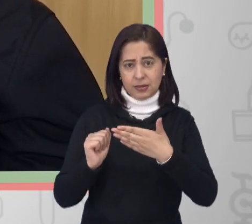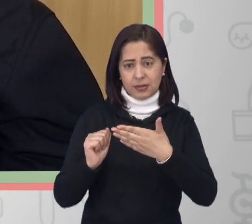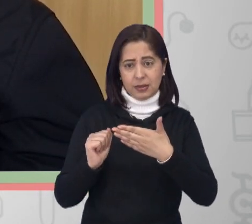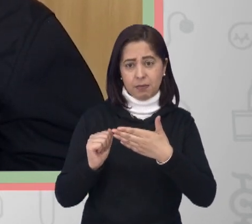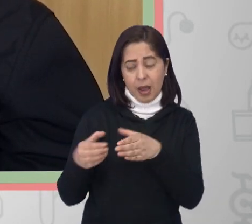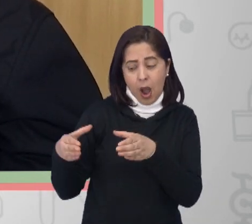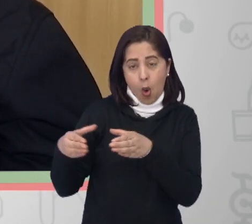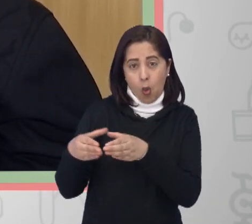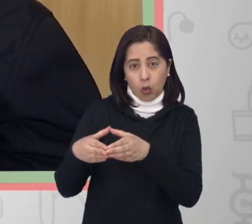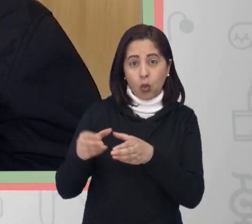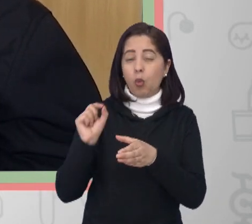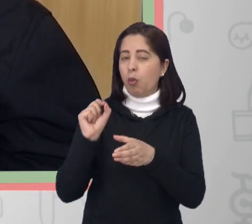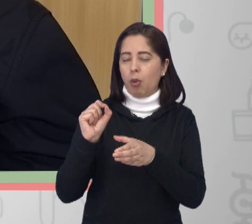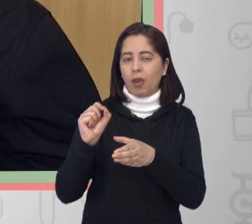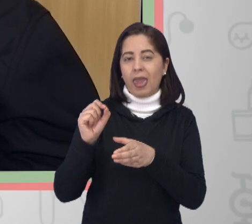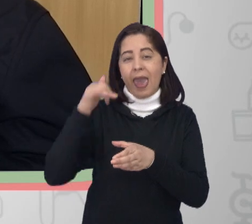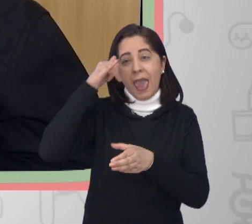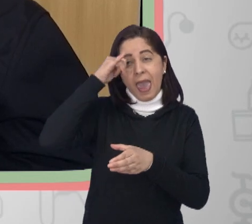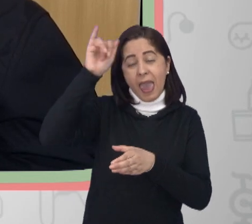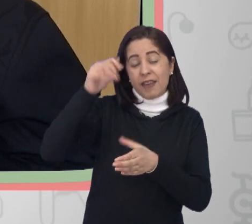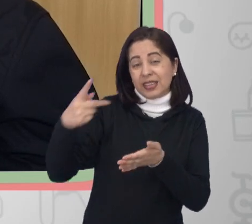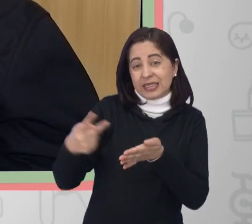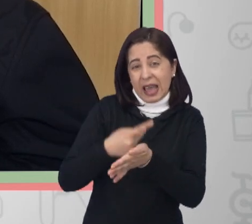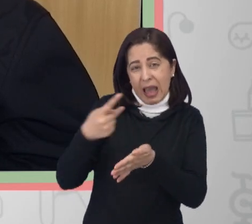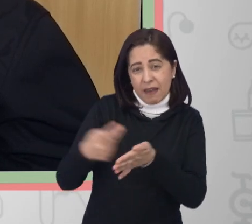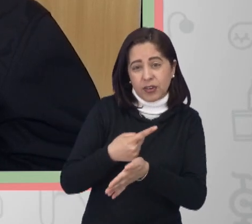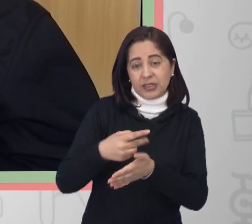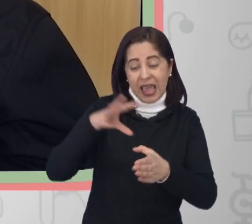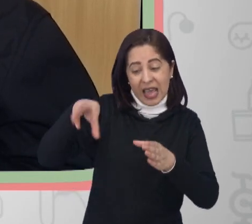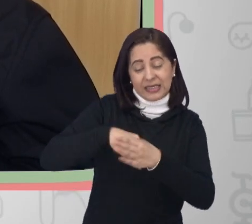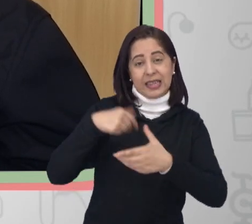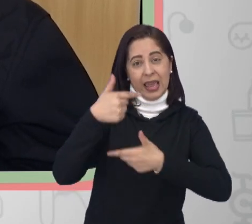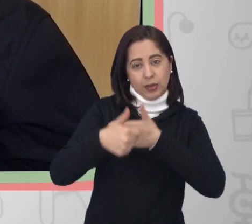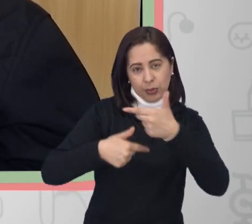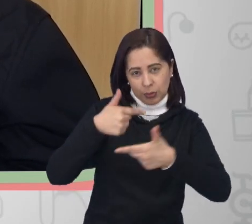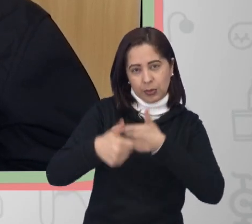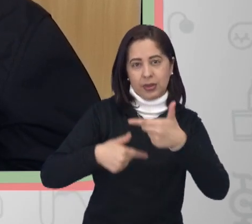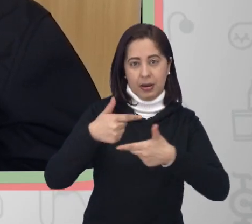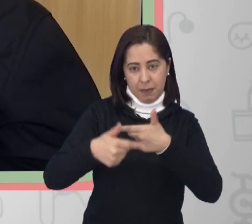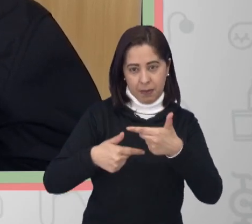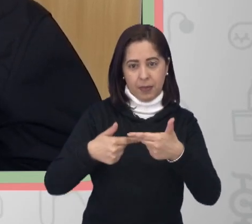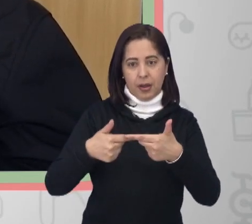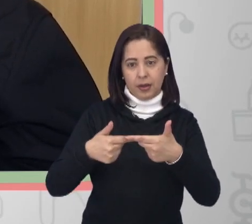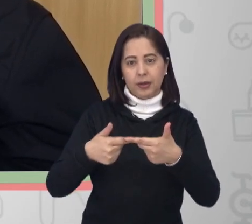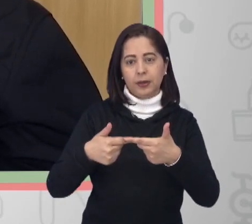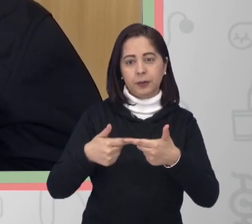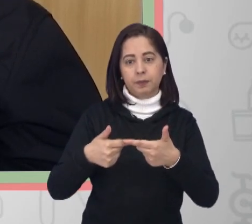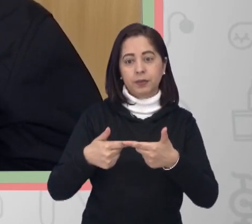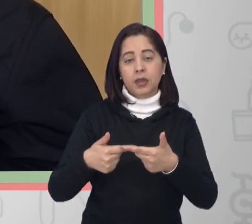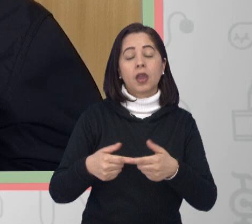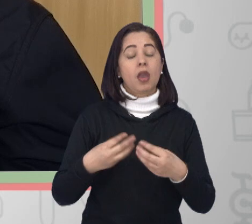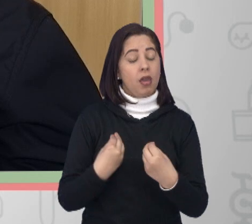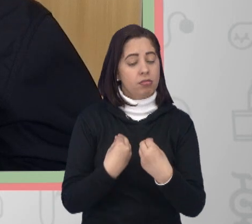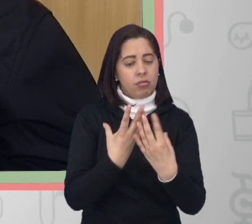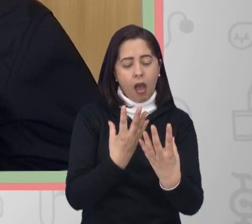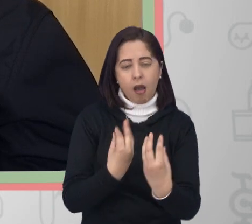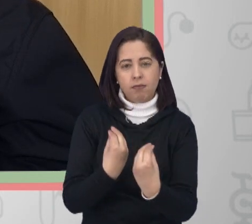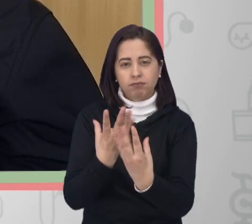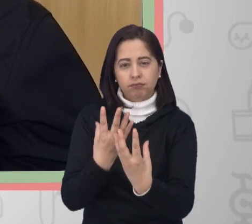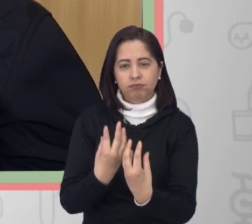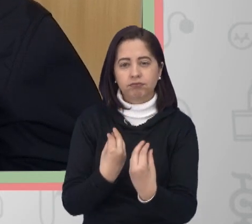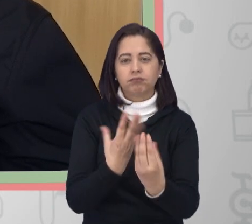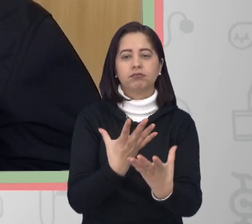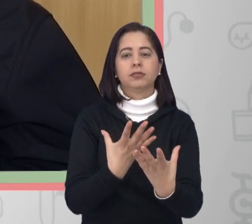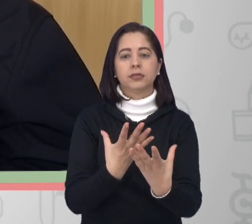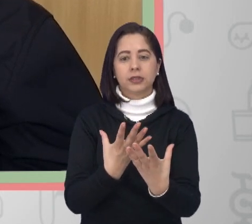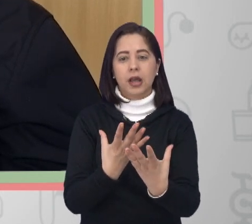à prevenção de acidentes do trabalho e doenças ocupacionais, de maneira a garantir